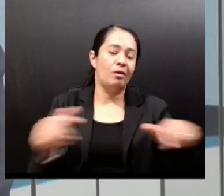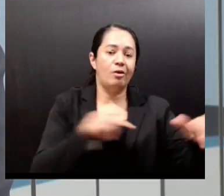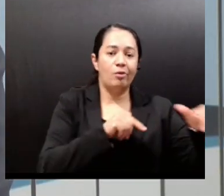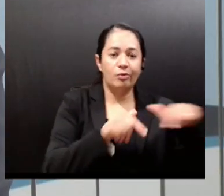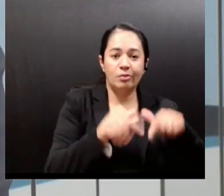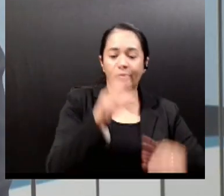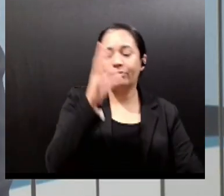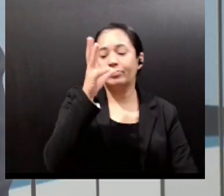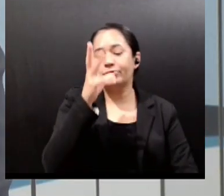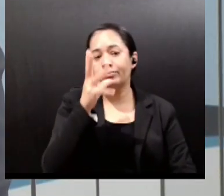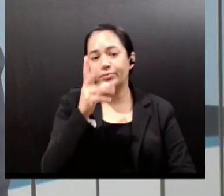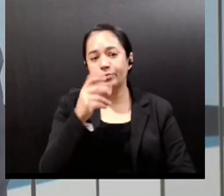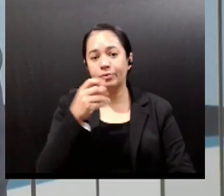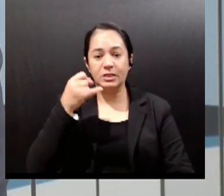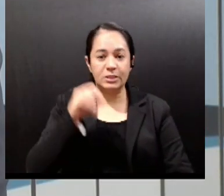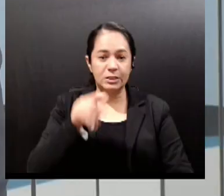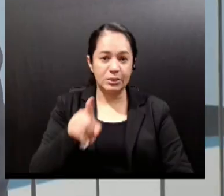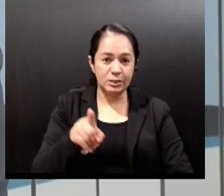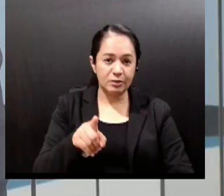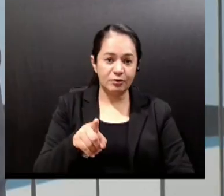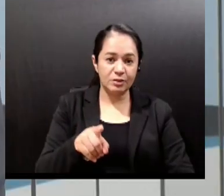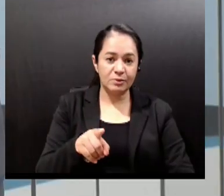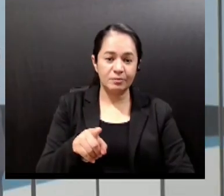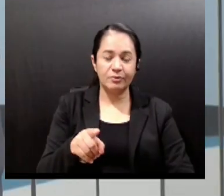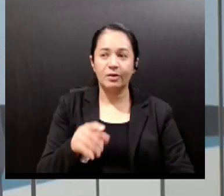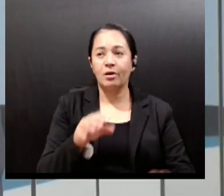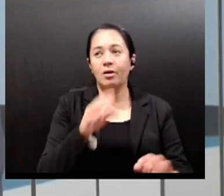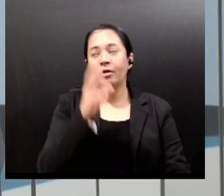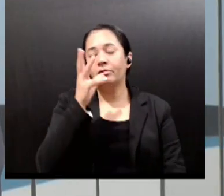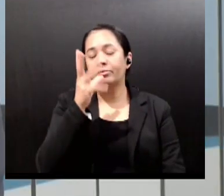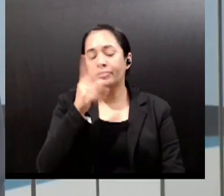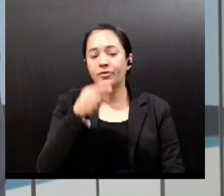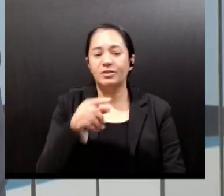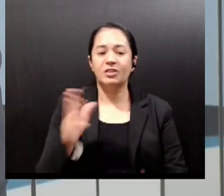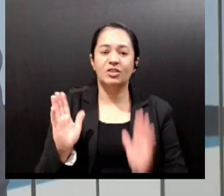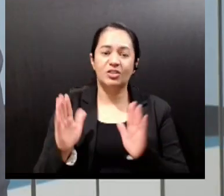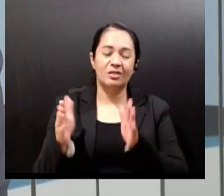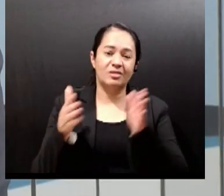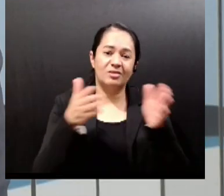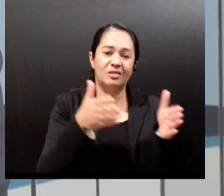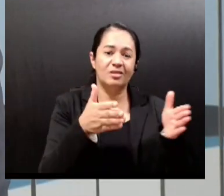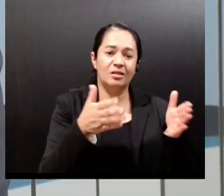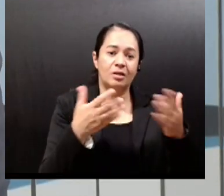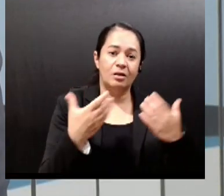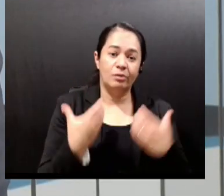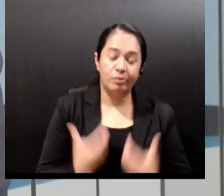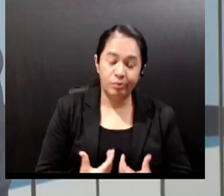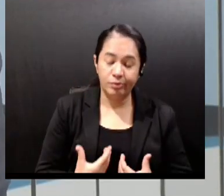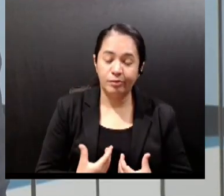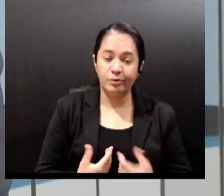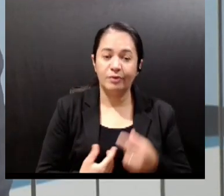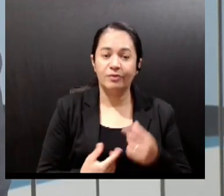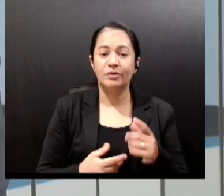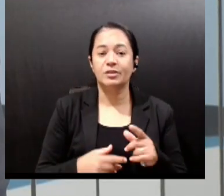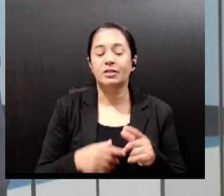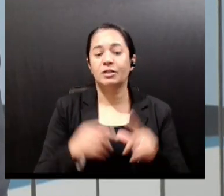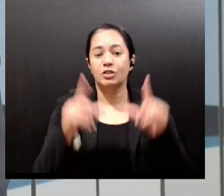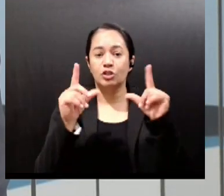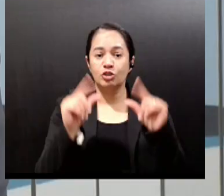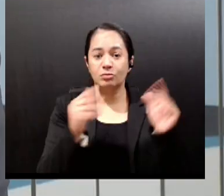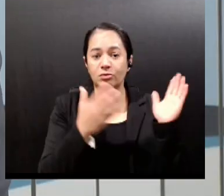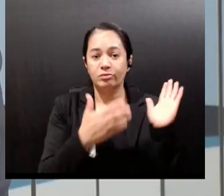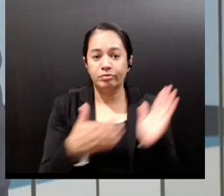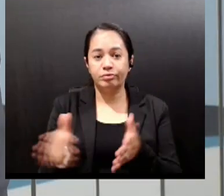uma viagem muito prolongada, você já chega cansado e você reduz muito a sua